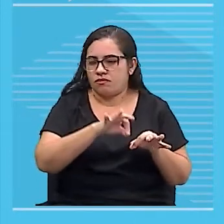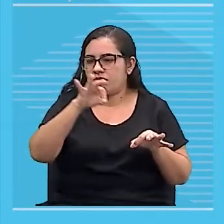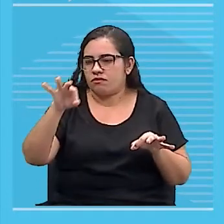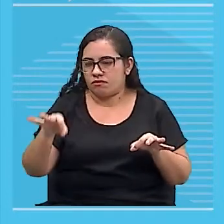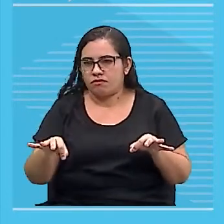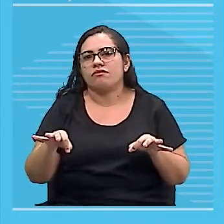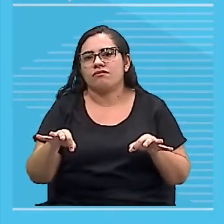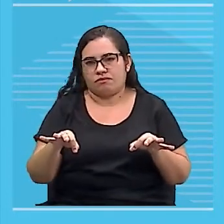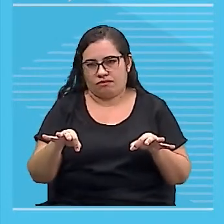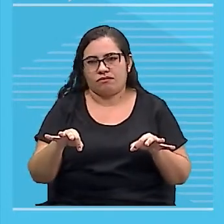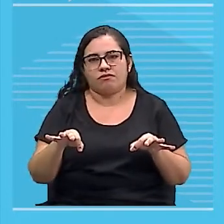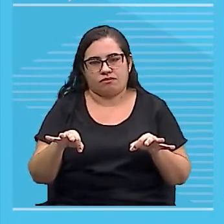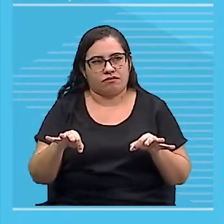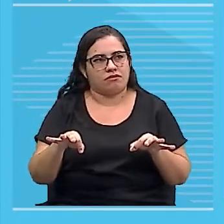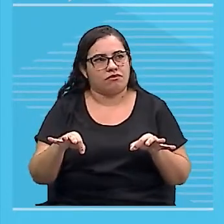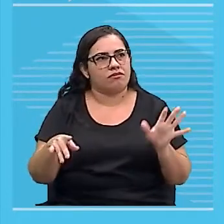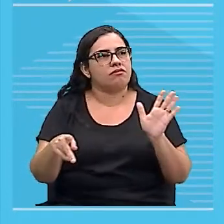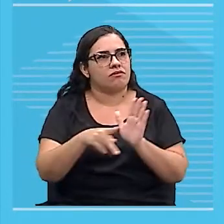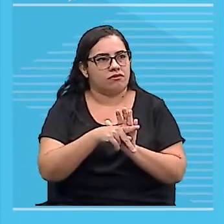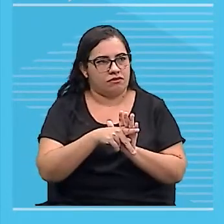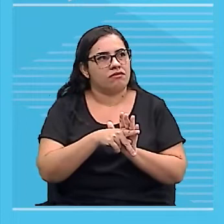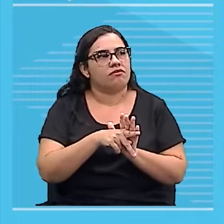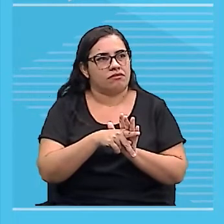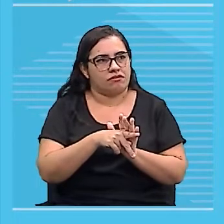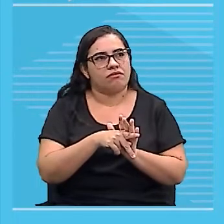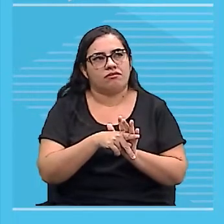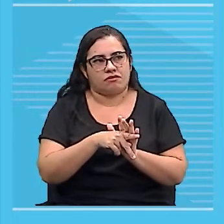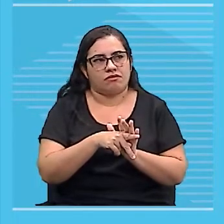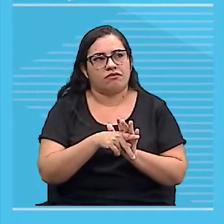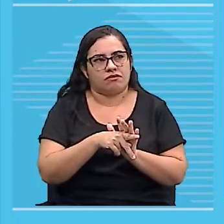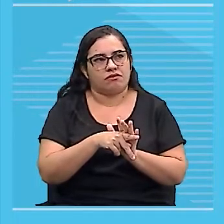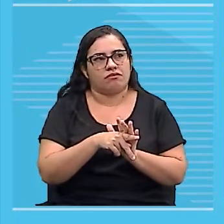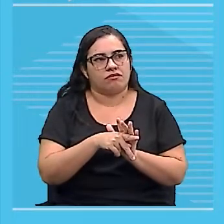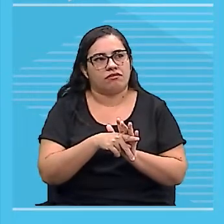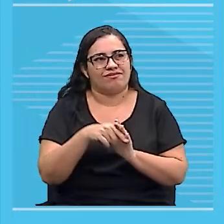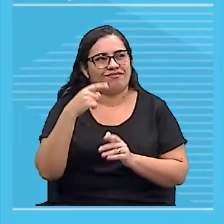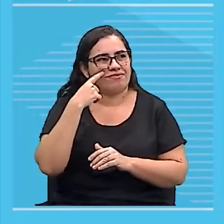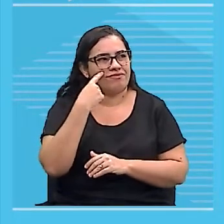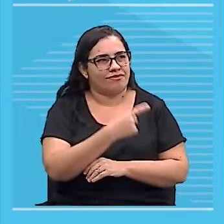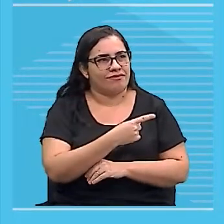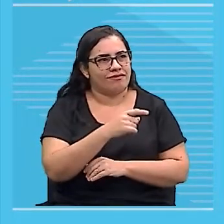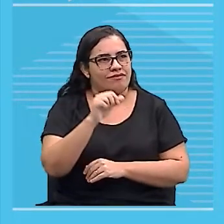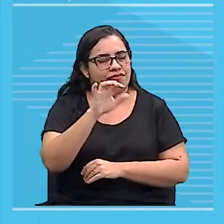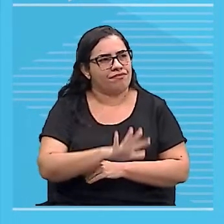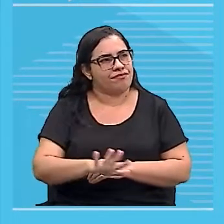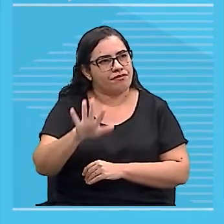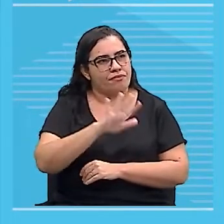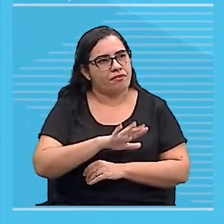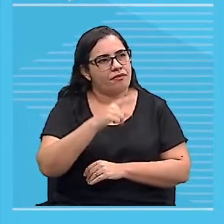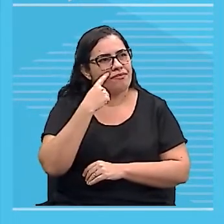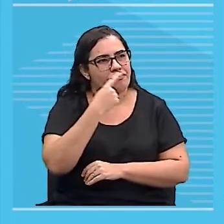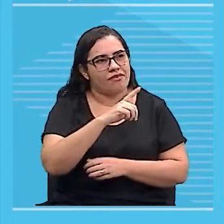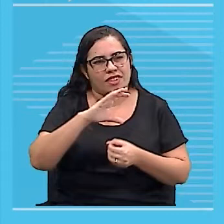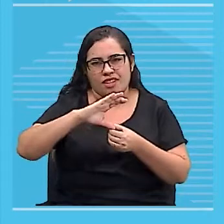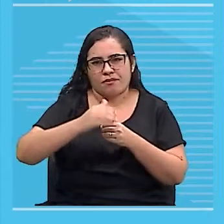essas placas que compõem o capacitor. A gente tem aqui na imagenzinha de um